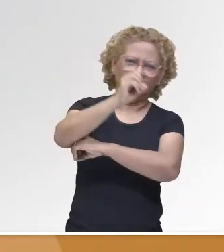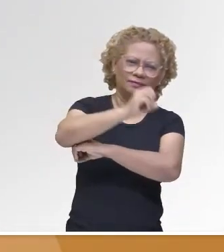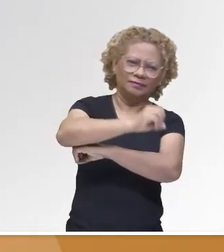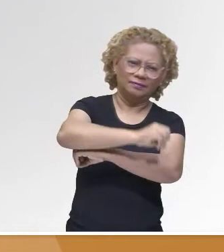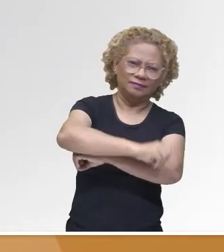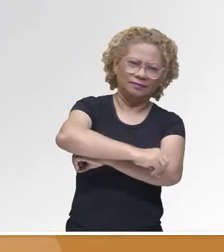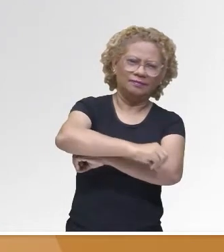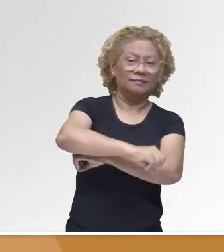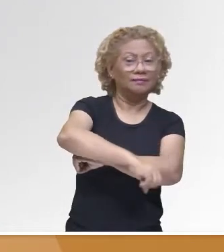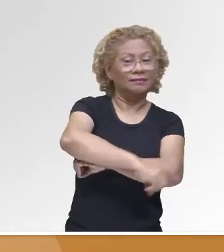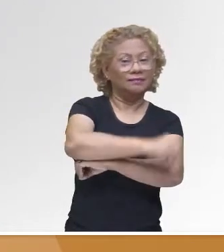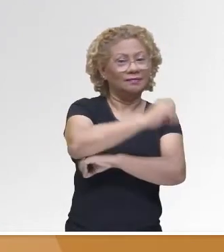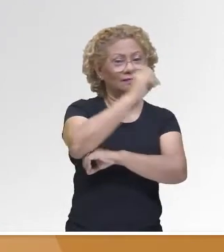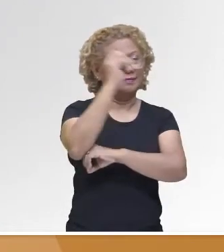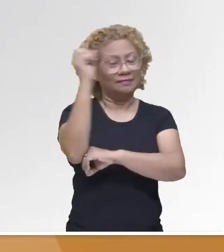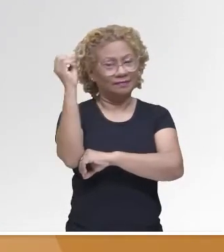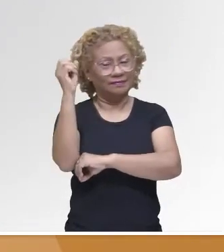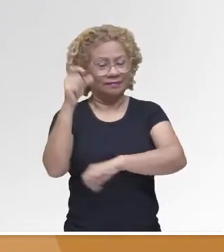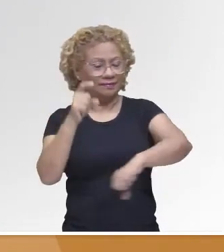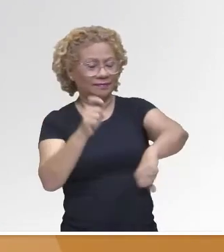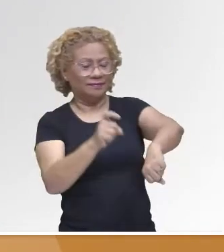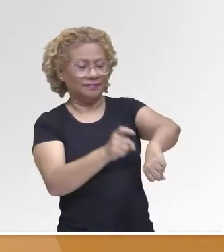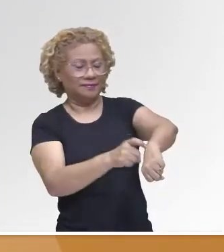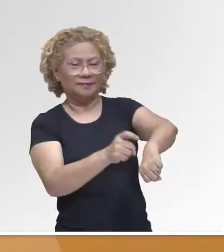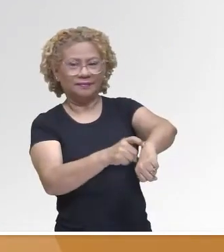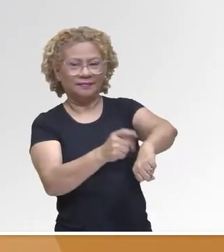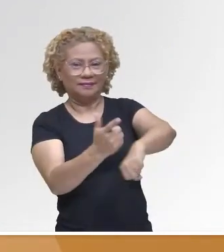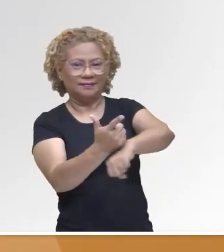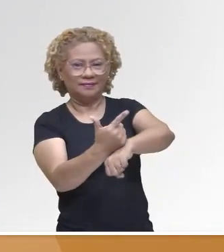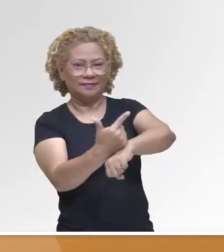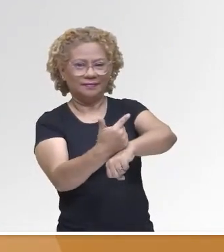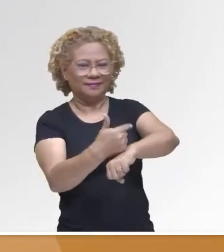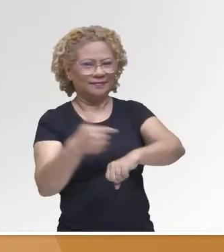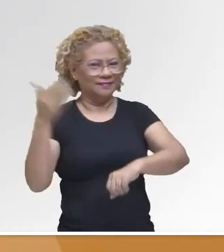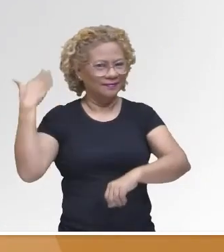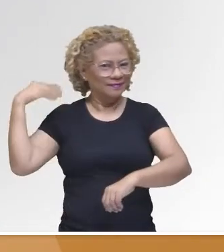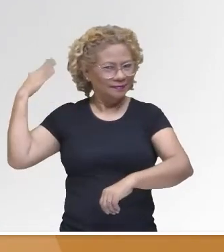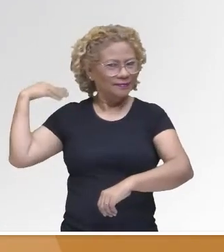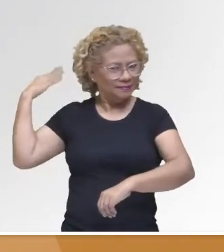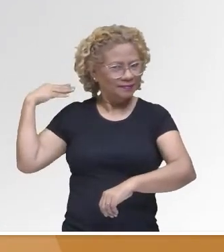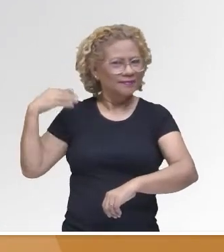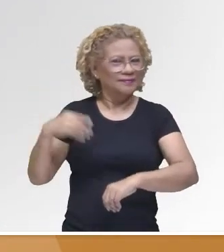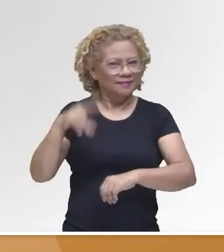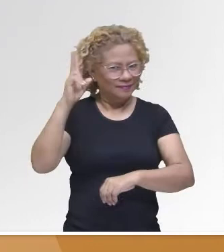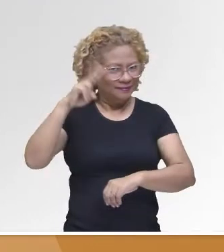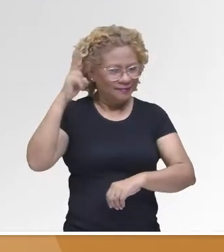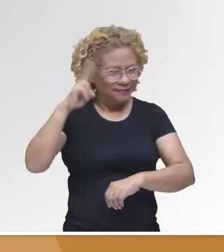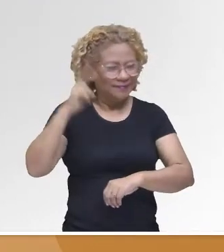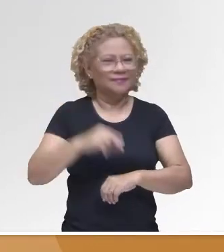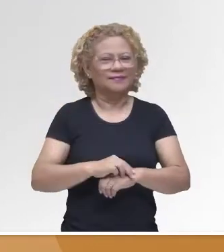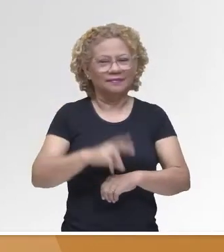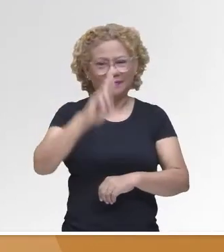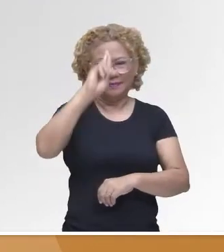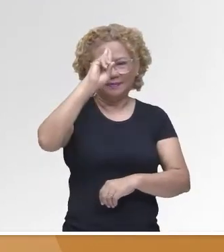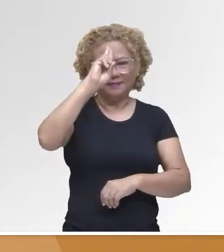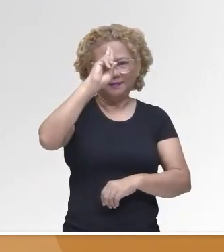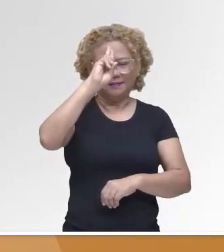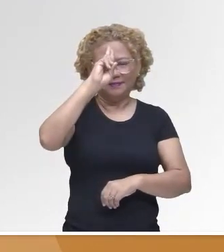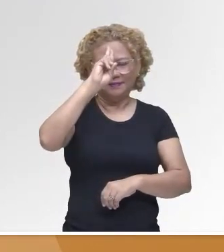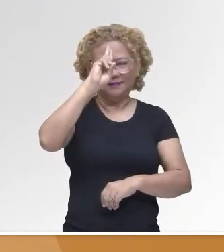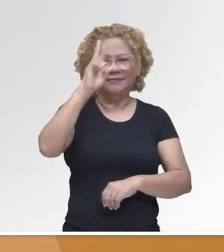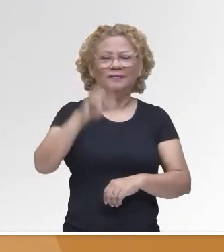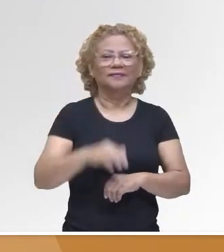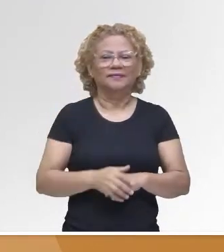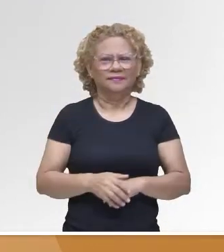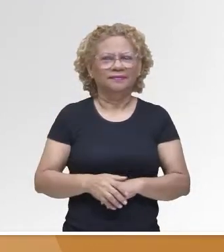Antigamente as pessoas até marcavam a hora pelo Sol, né? 9 horas, quando estava aqui em cima era meio-dia, hora do almoço, né? E quando ele se